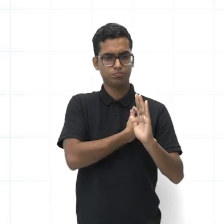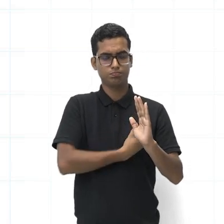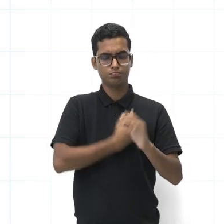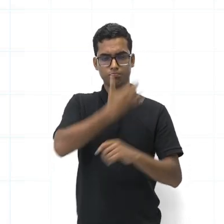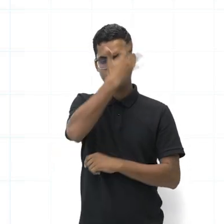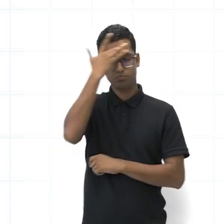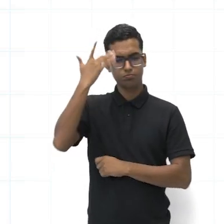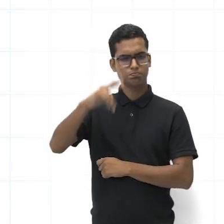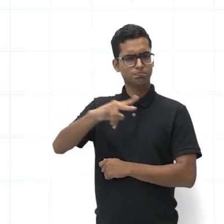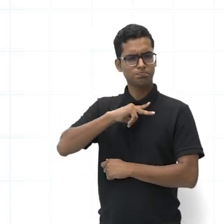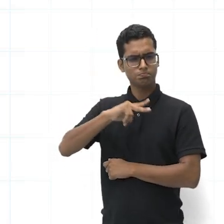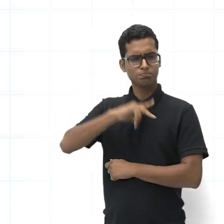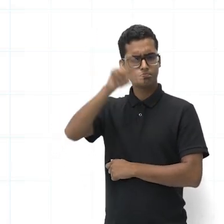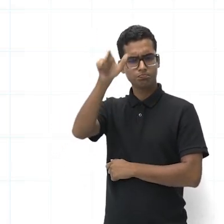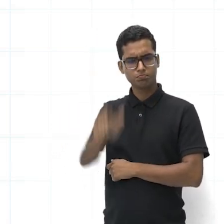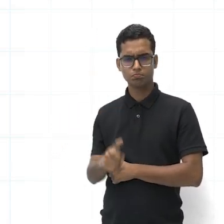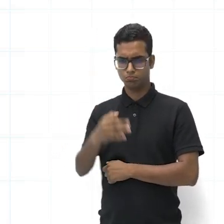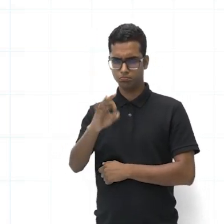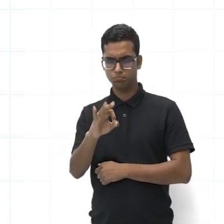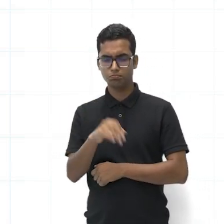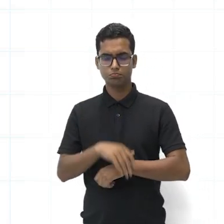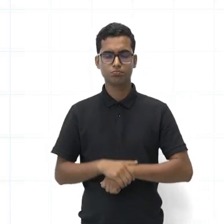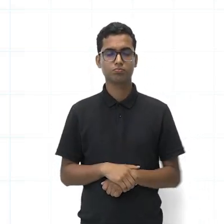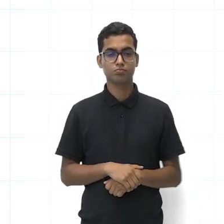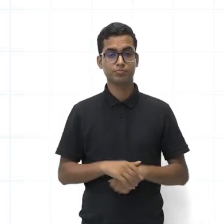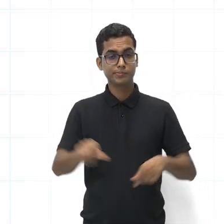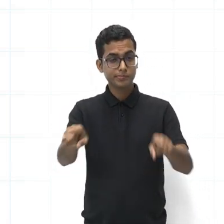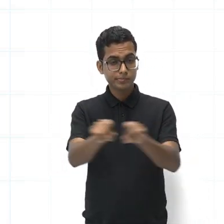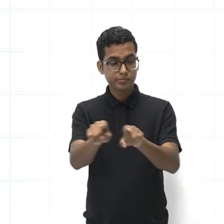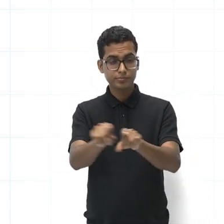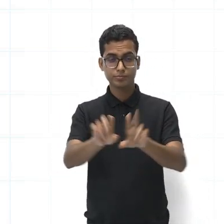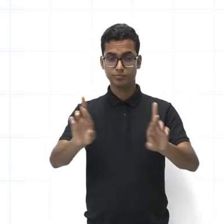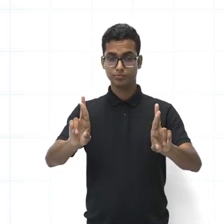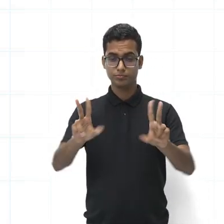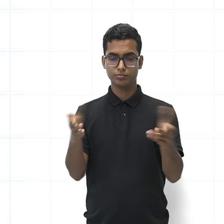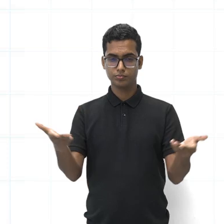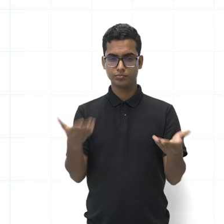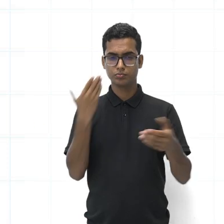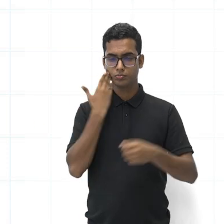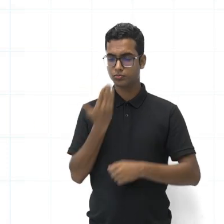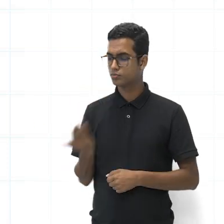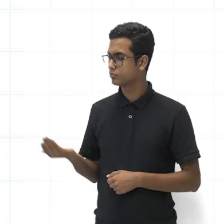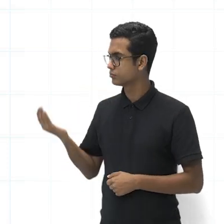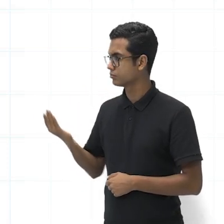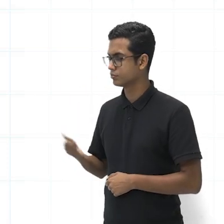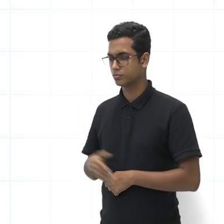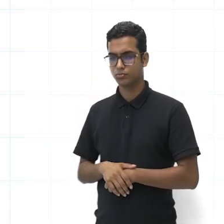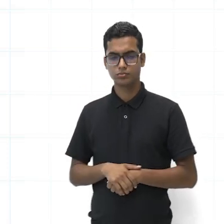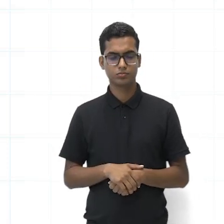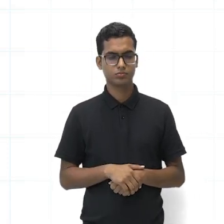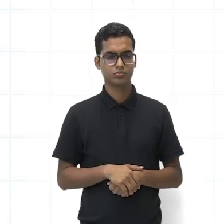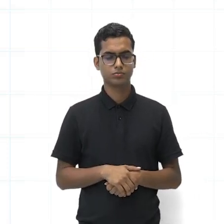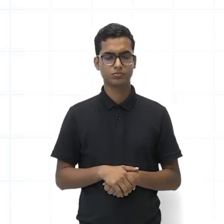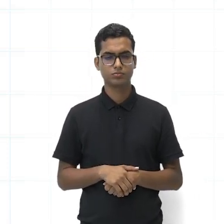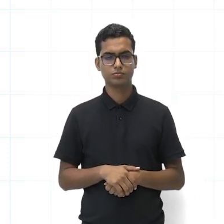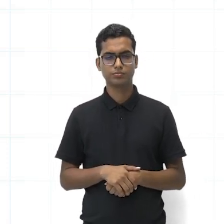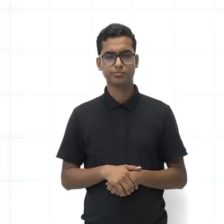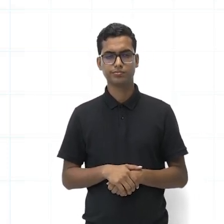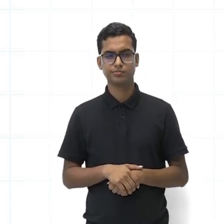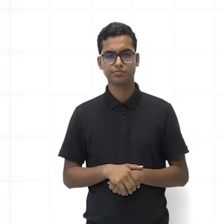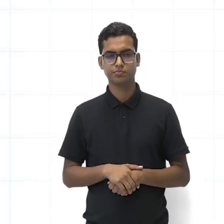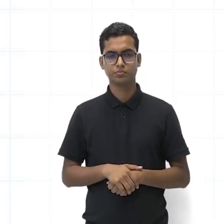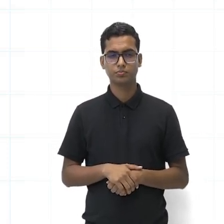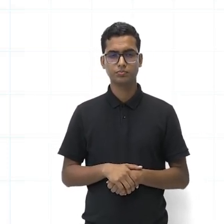pessoais que identifica mesmo o indivíduo, tá? Diferente do que nós vamos ver agora, olha só, que é